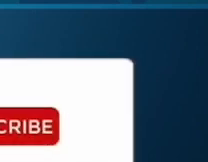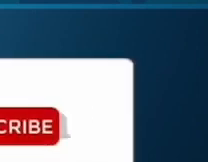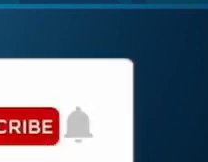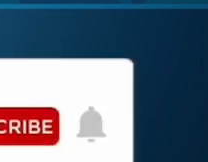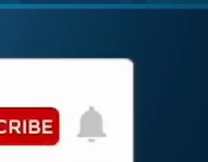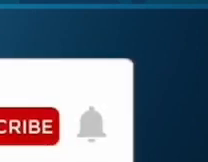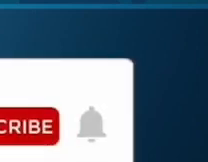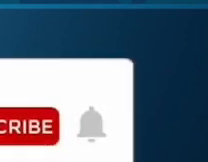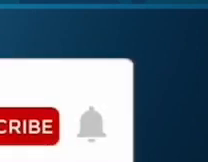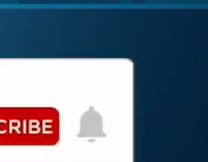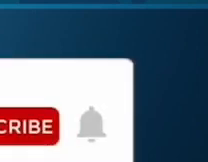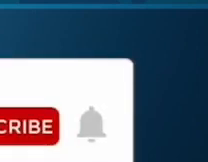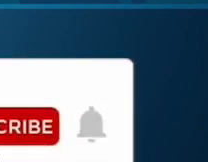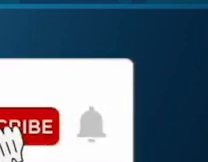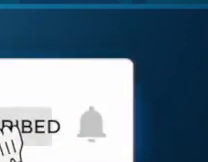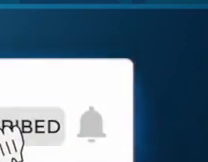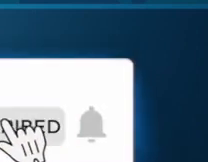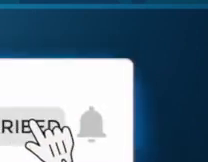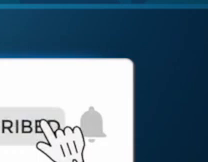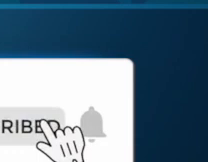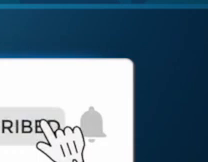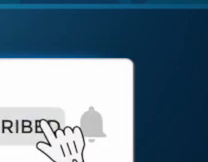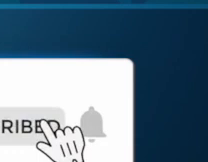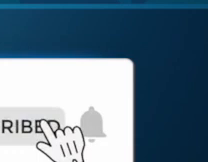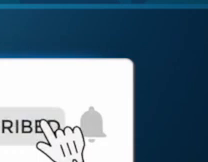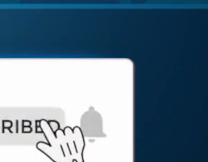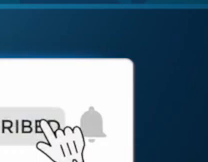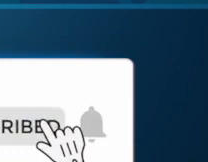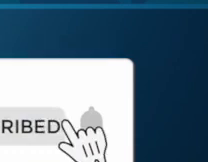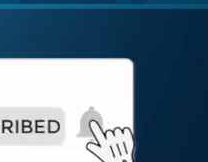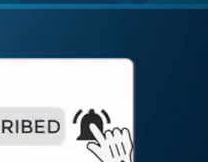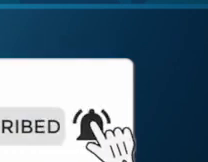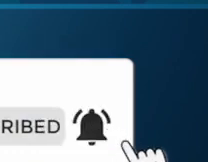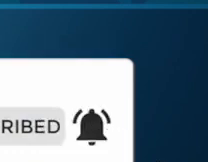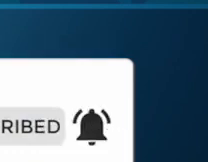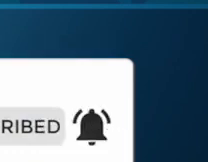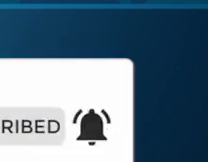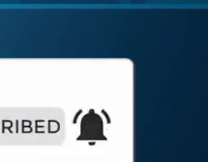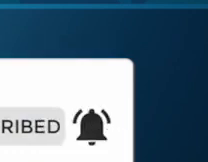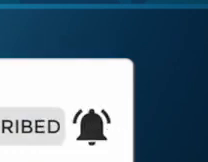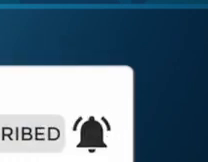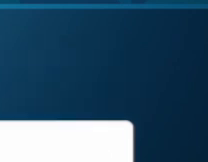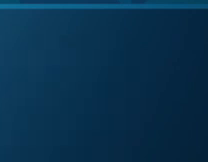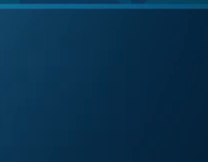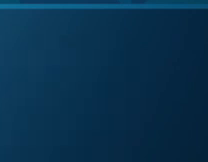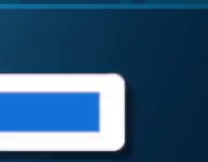no atuais, queta haluha, inscreva e ha canal RTTL, hanehang botão